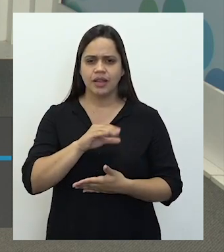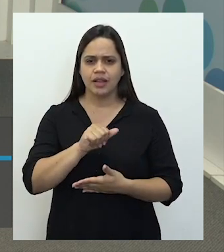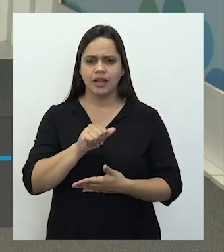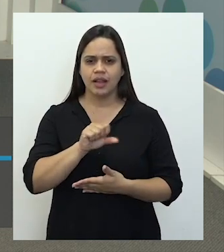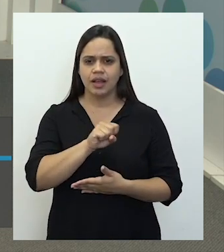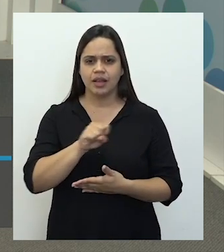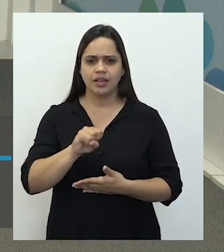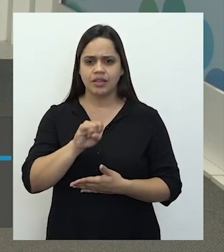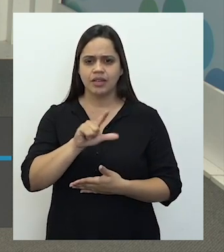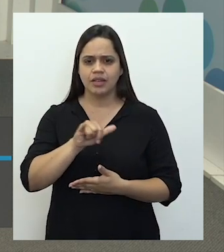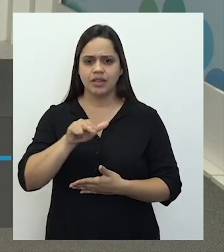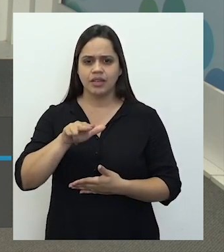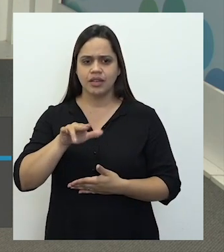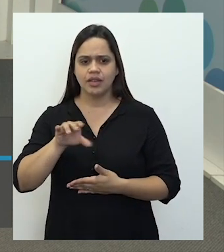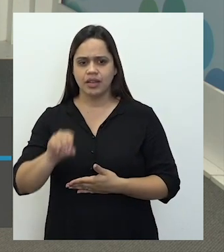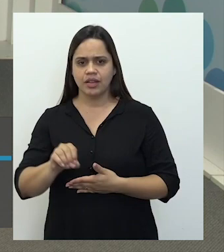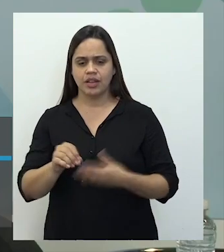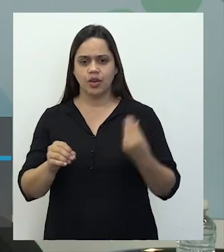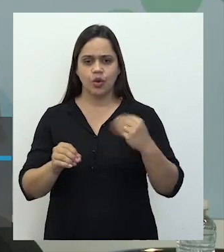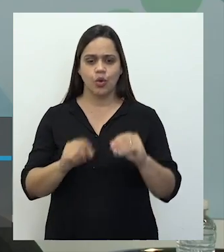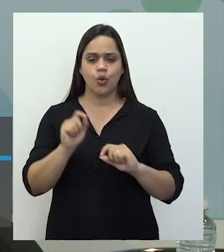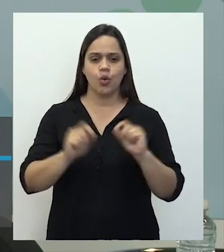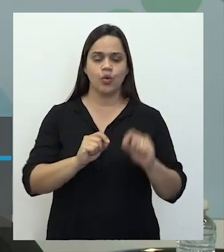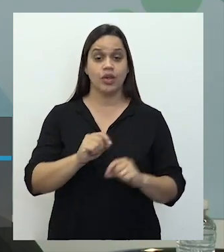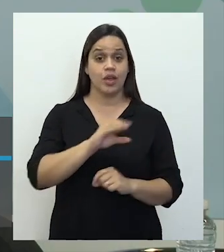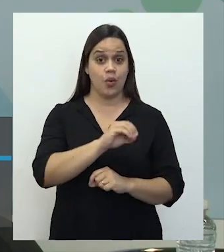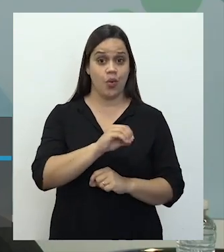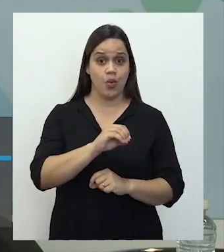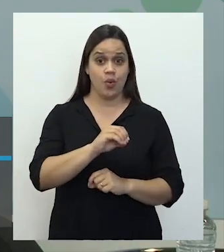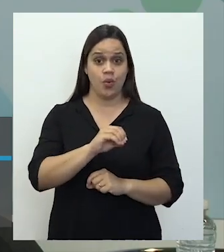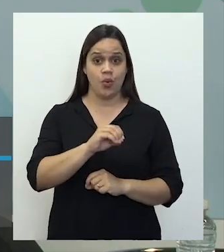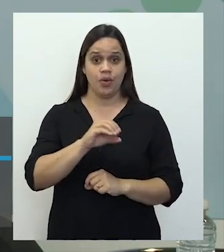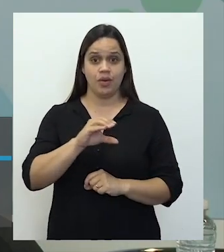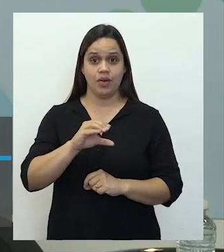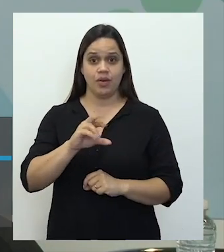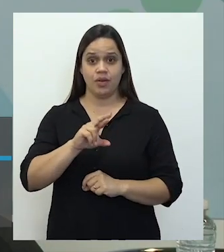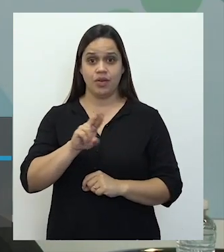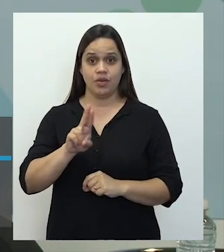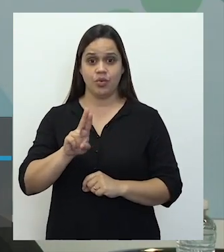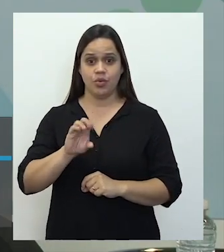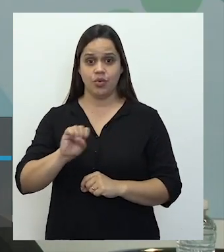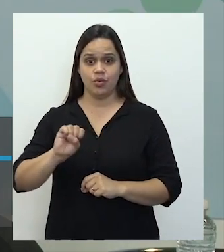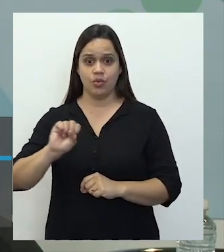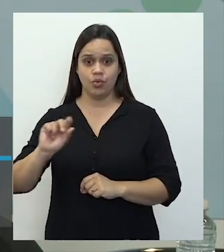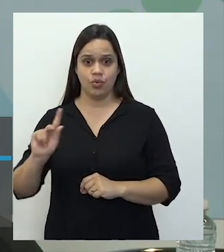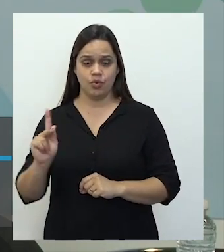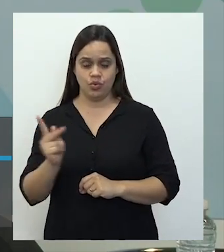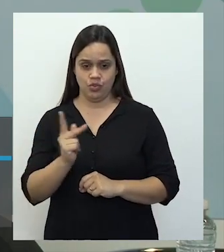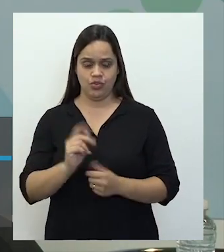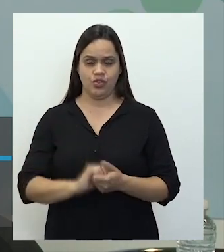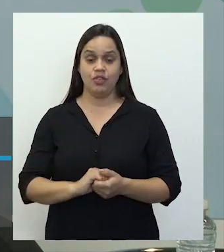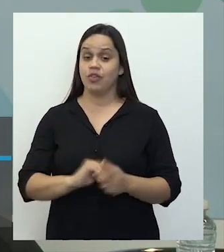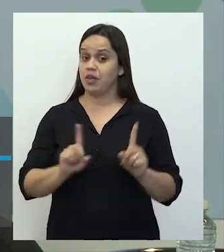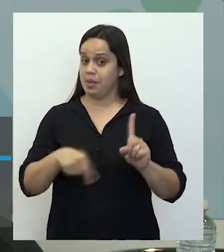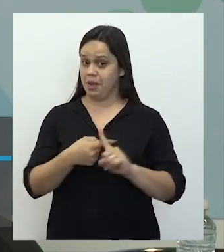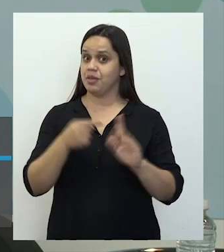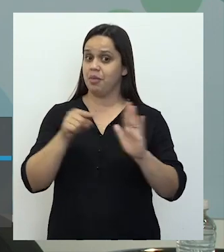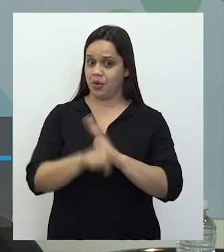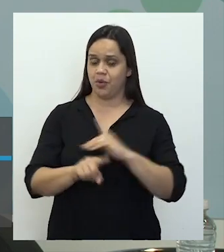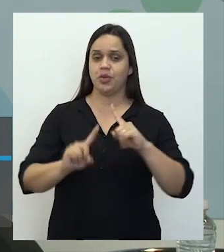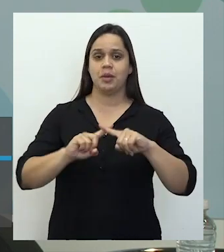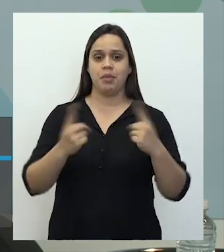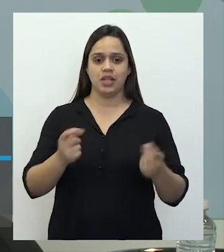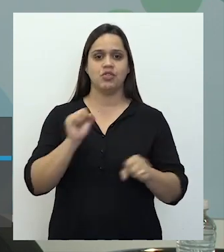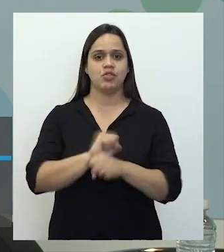Cassiliano, fala com o crush. Com o crush. Tá aí, tá certo, professor, isso mesmo. Vamos para mais uma pergunta, mas essa eu vou deixar 1 minuto para